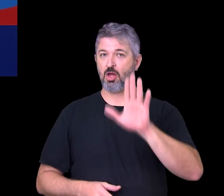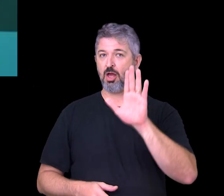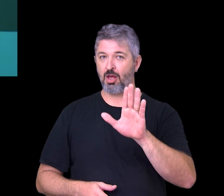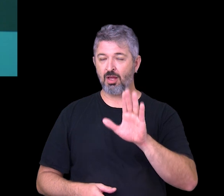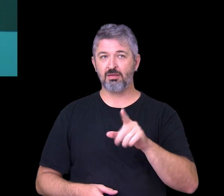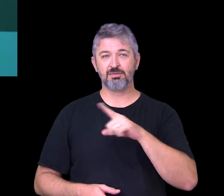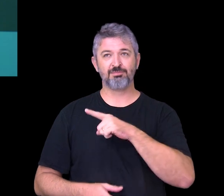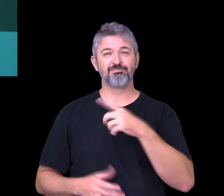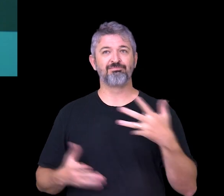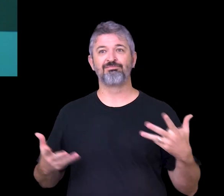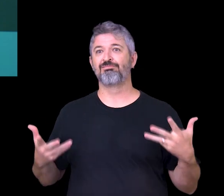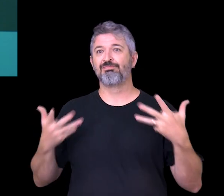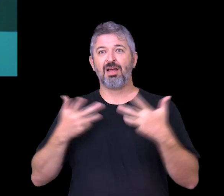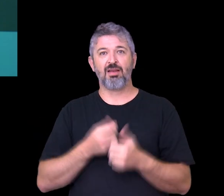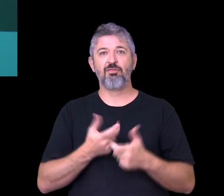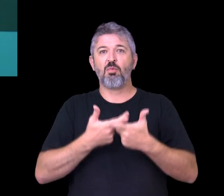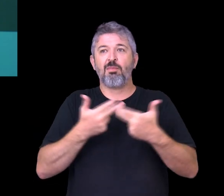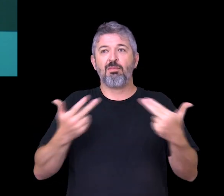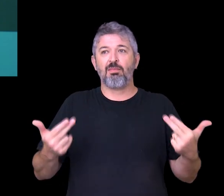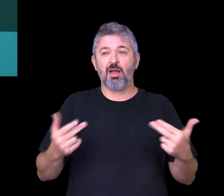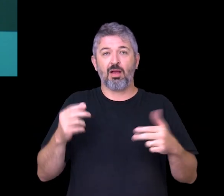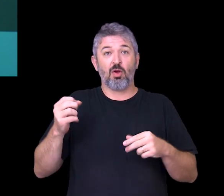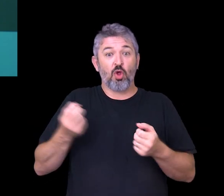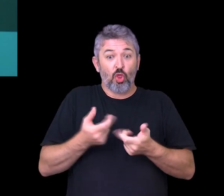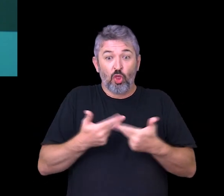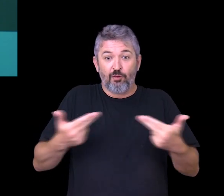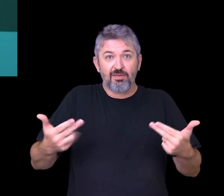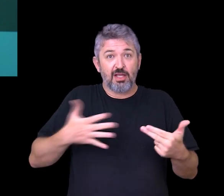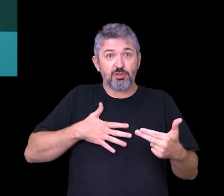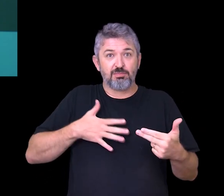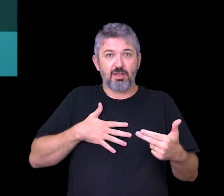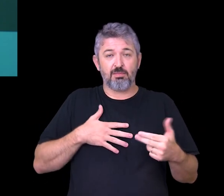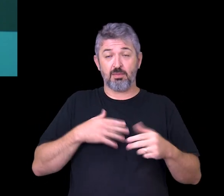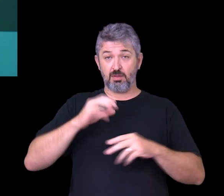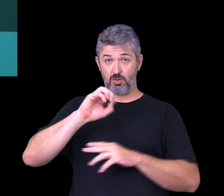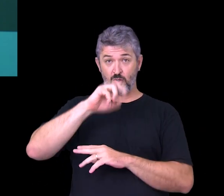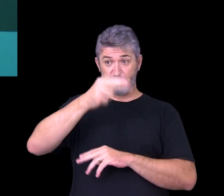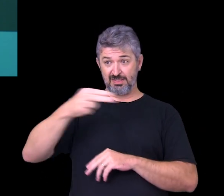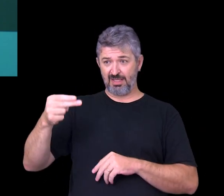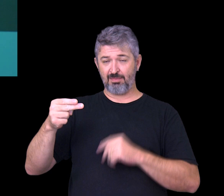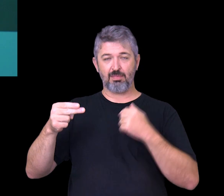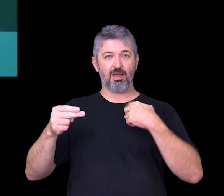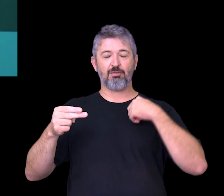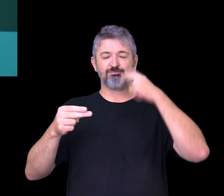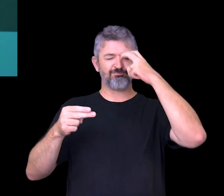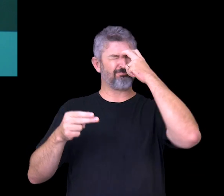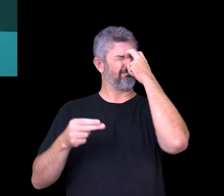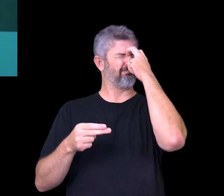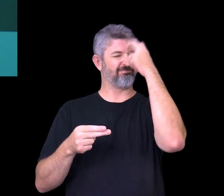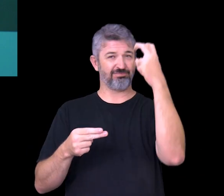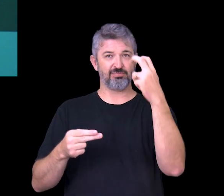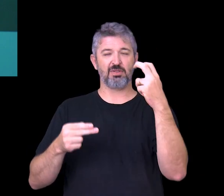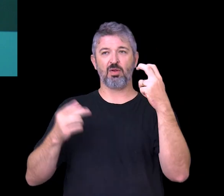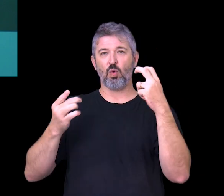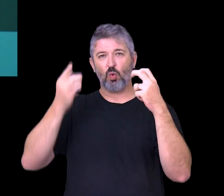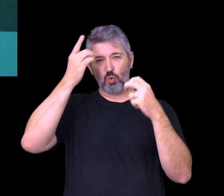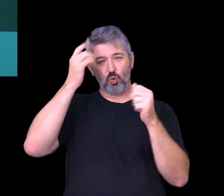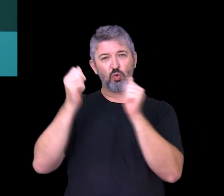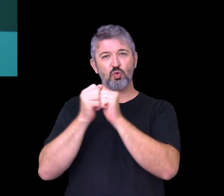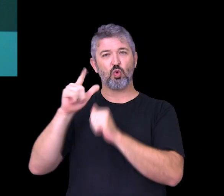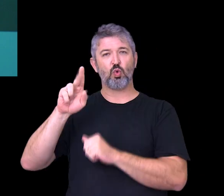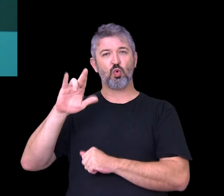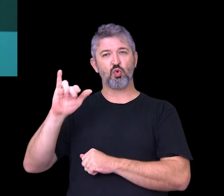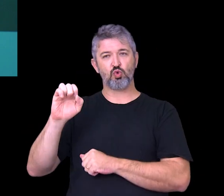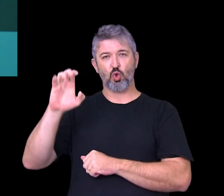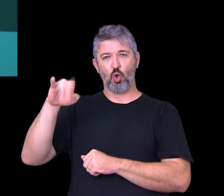porque era uma coisa absolutamente inédita. Não é? O Niemeyer era um gênio e somado ao talento do Lúcio Costa, que foi o grande mentor de